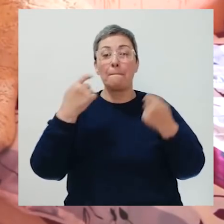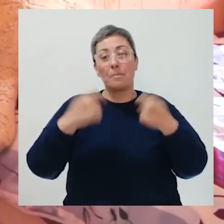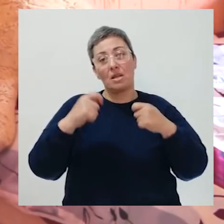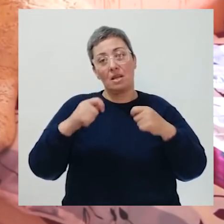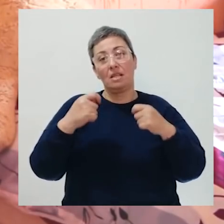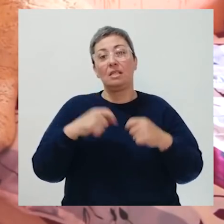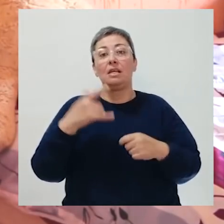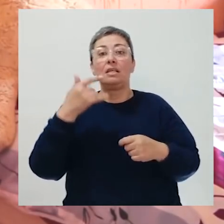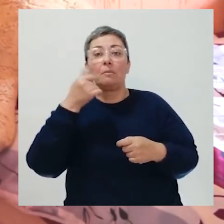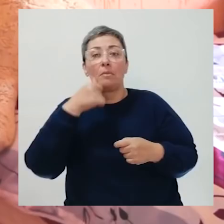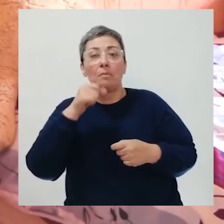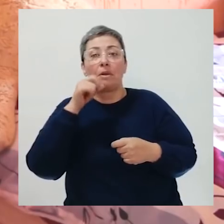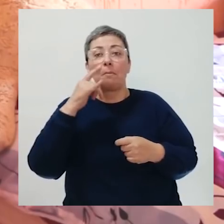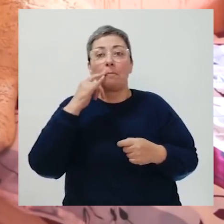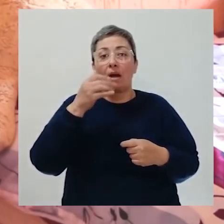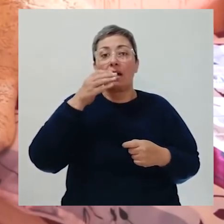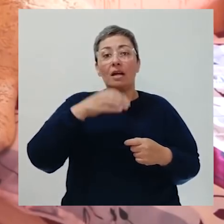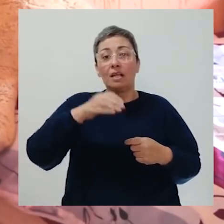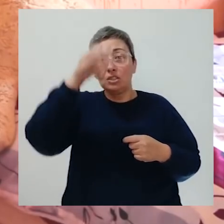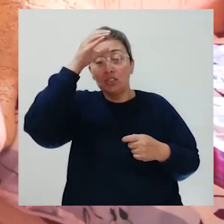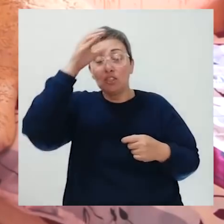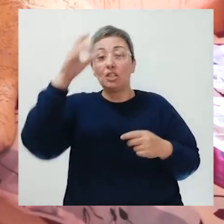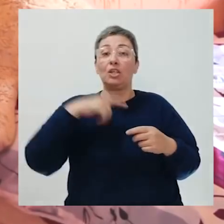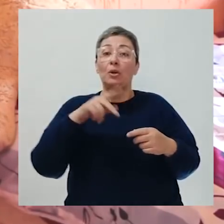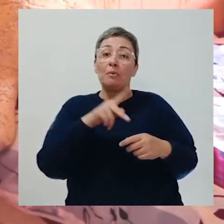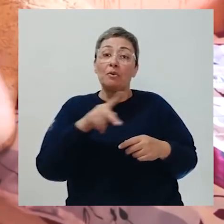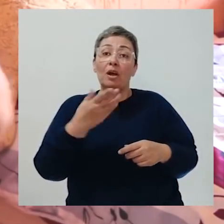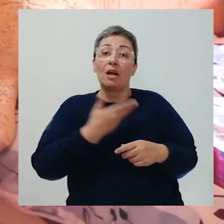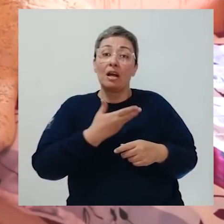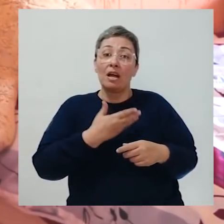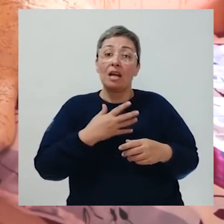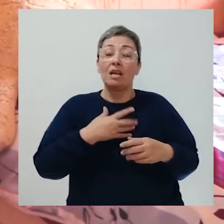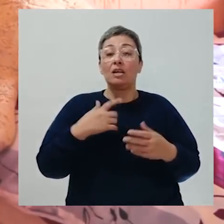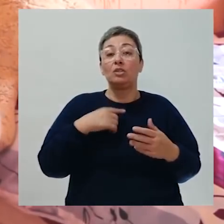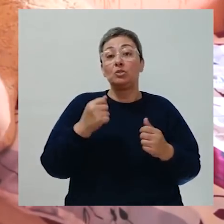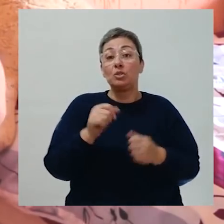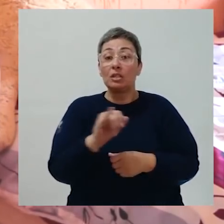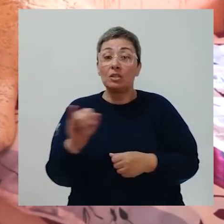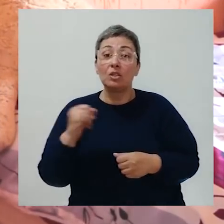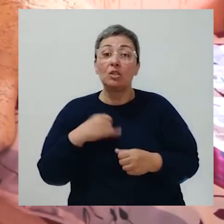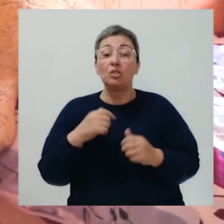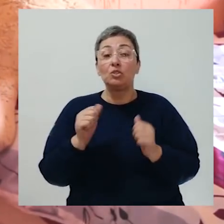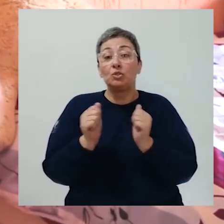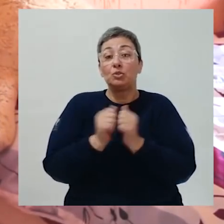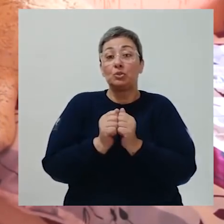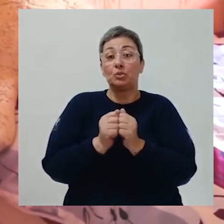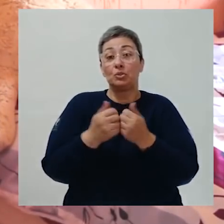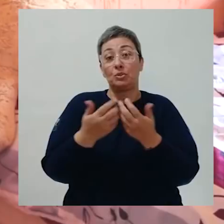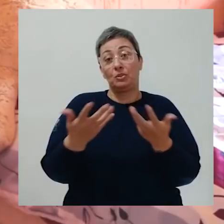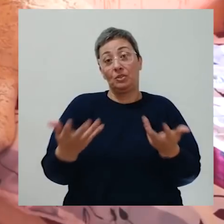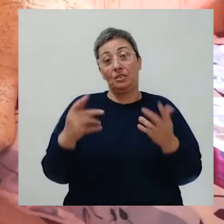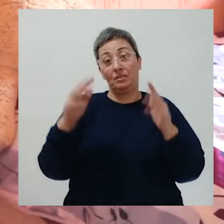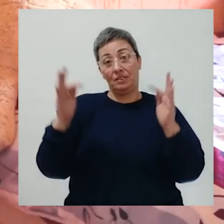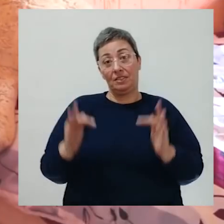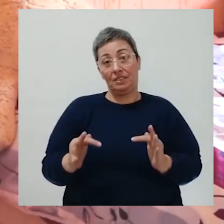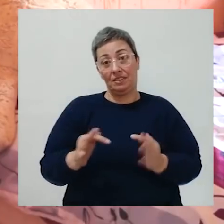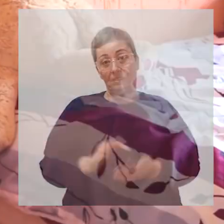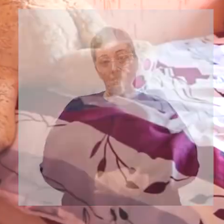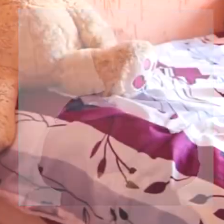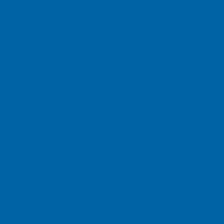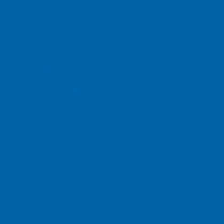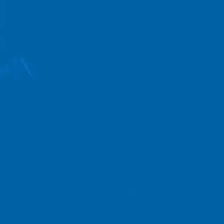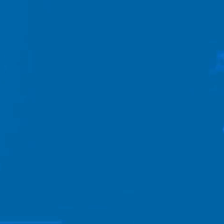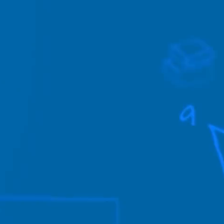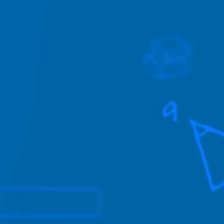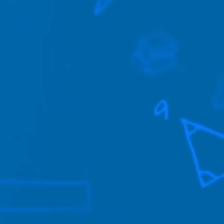legal. A gente precisa ter os nossos pais, os nossos tios, os nossos amigos, a professora, nossos irmãos, tudo pertinho da gente pra gente ser